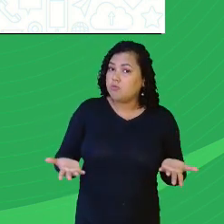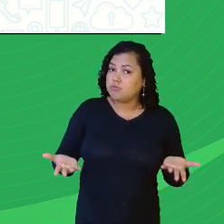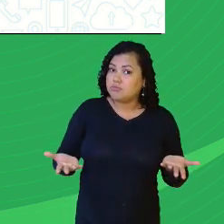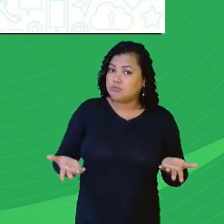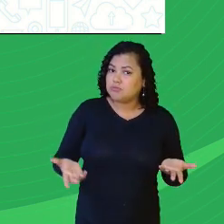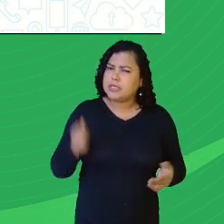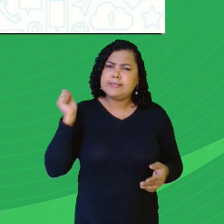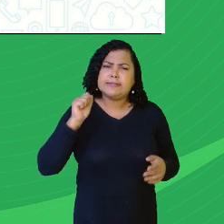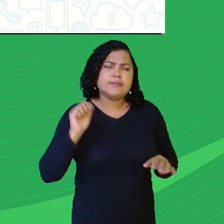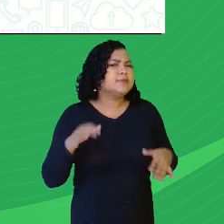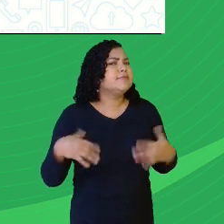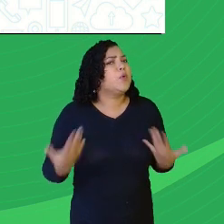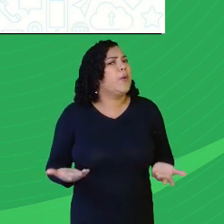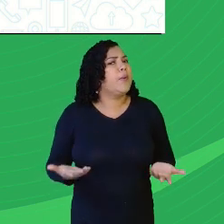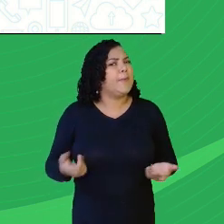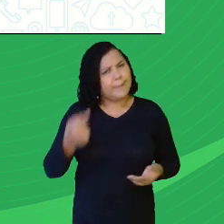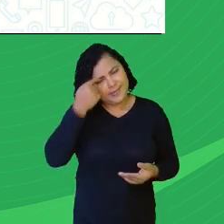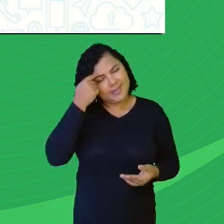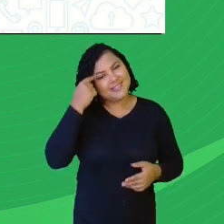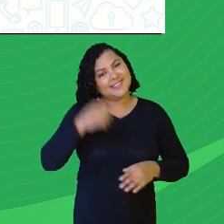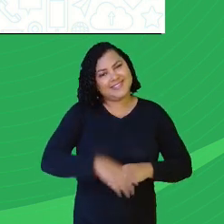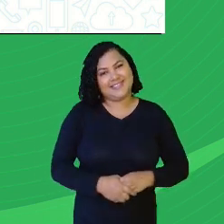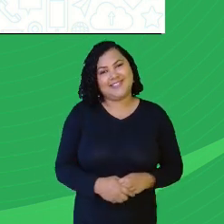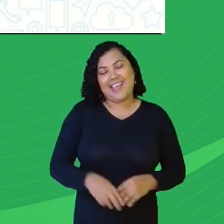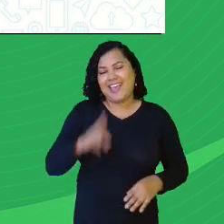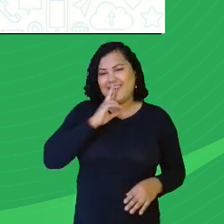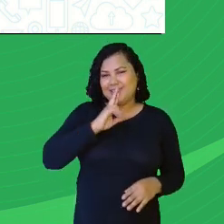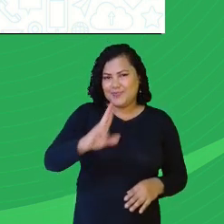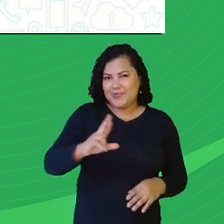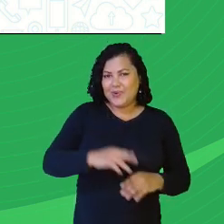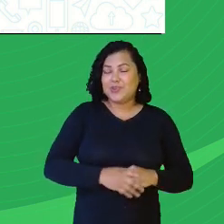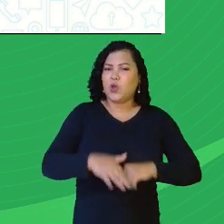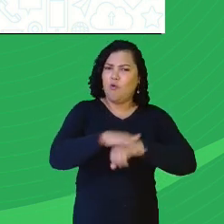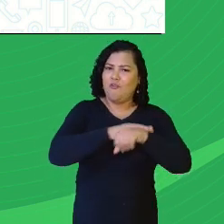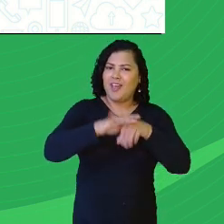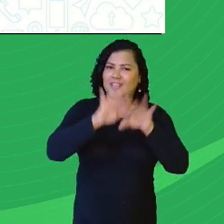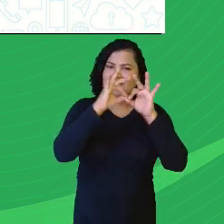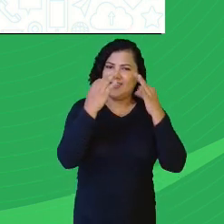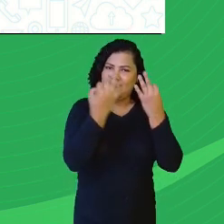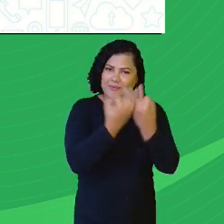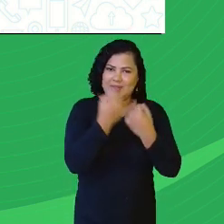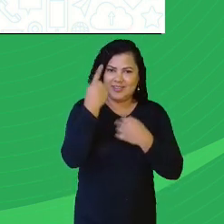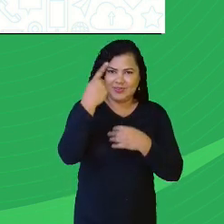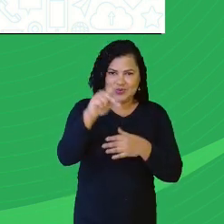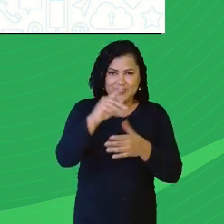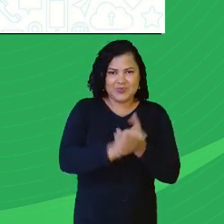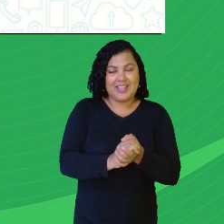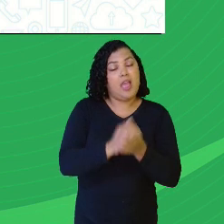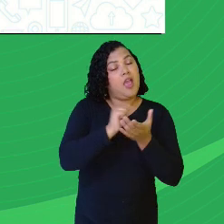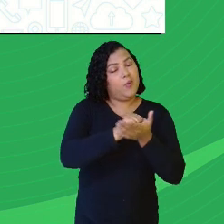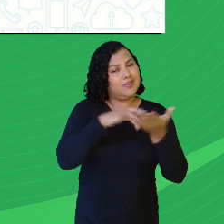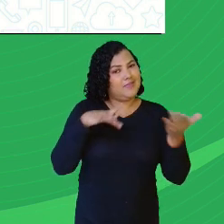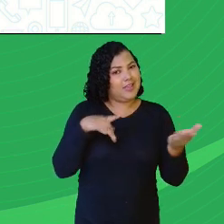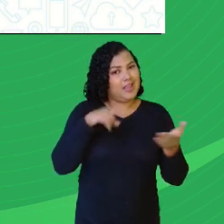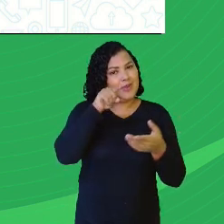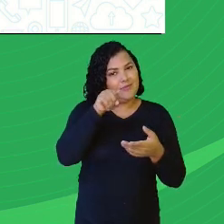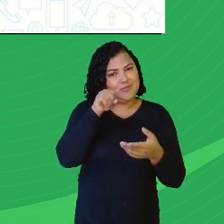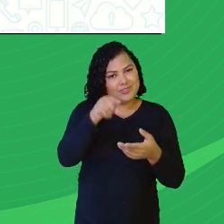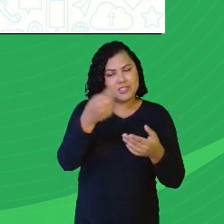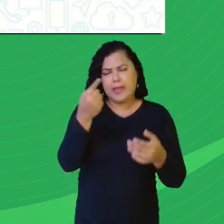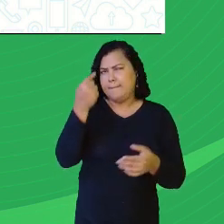Sim? Quais são eles? Pensem aí, respondam. Conversem aí com o pessoal da sua casa. É uma atividade para